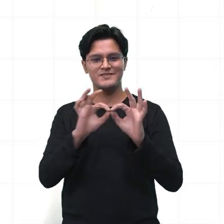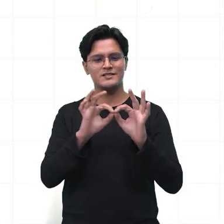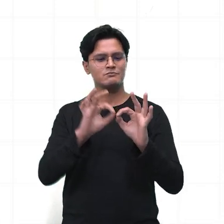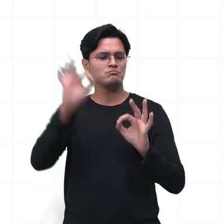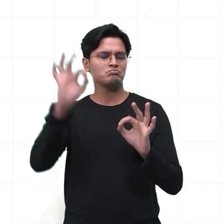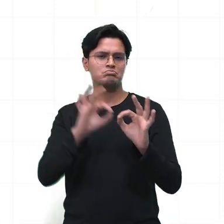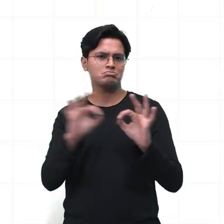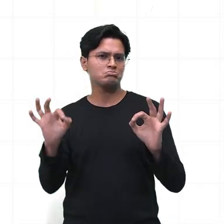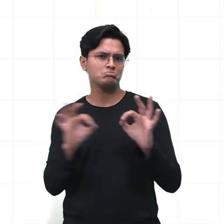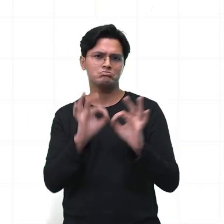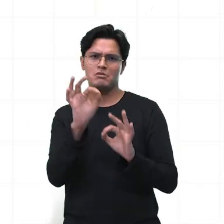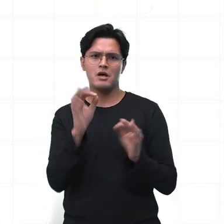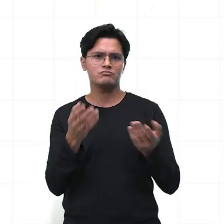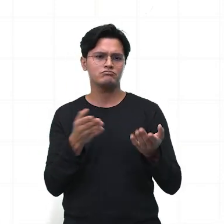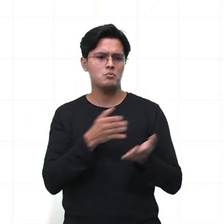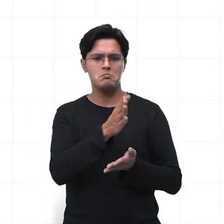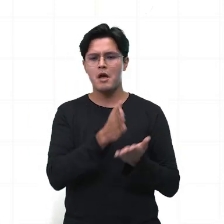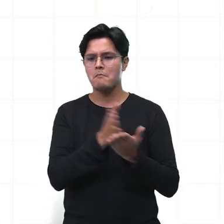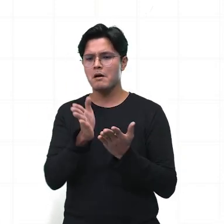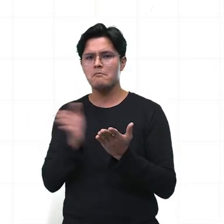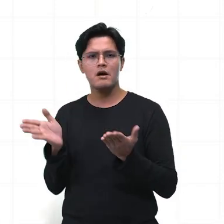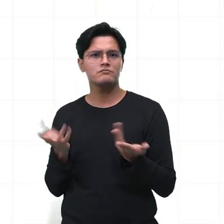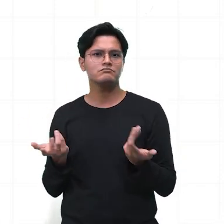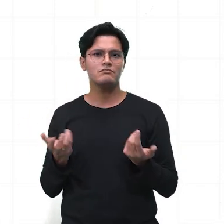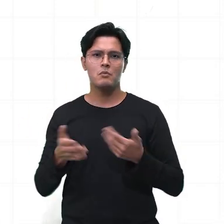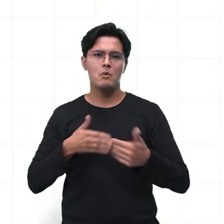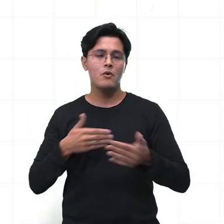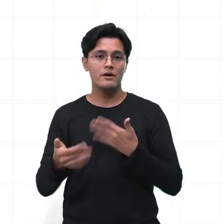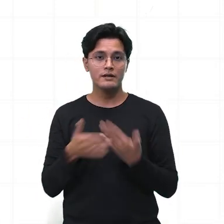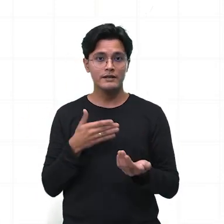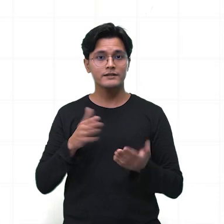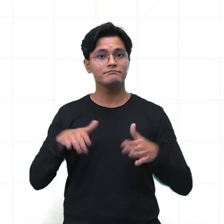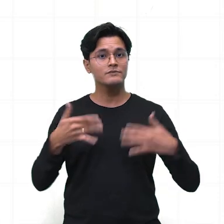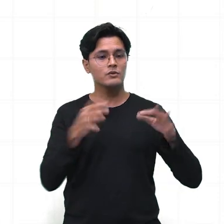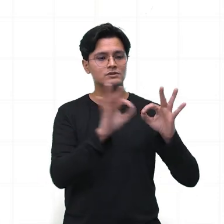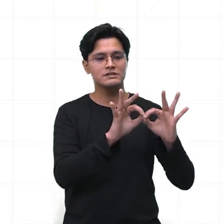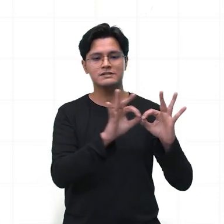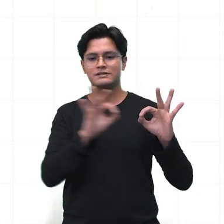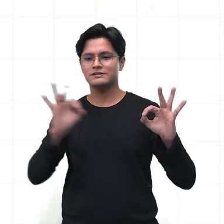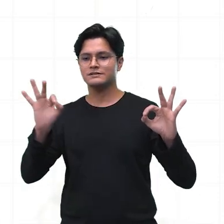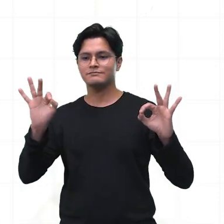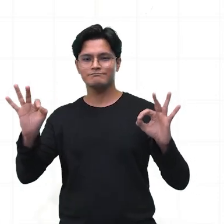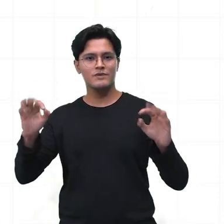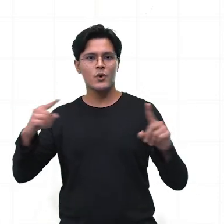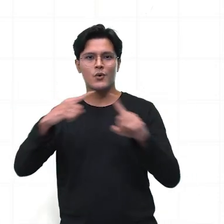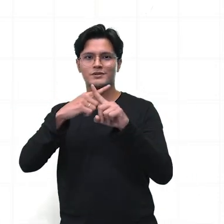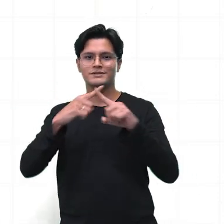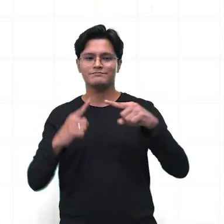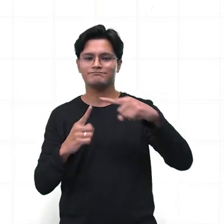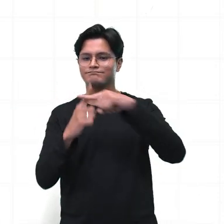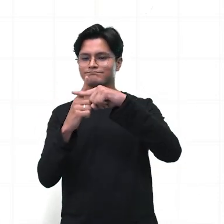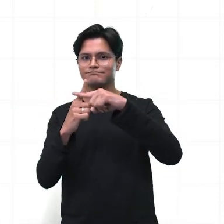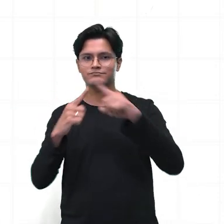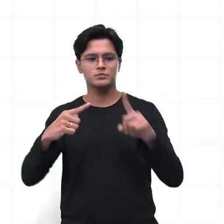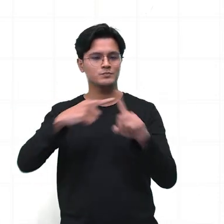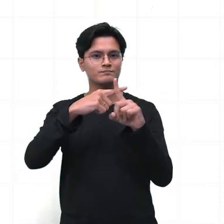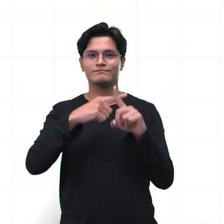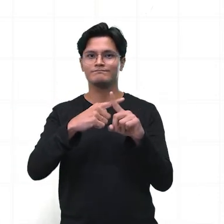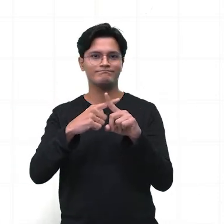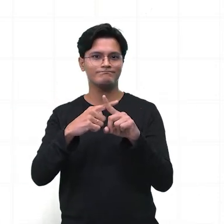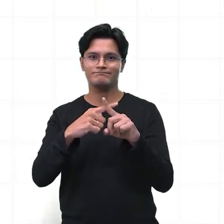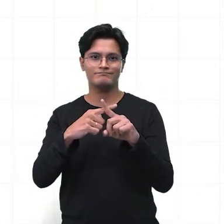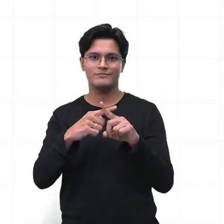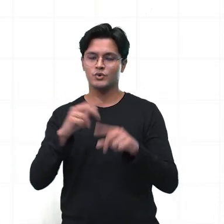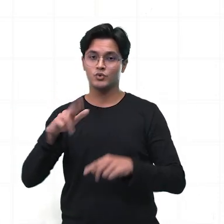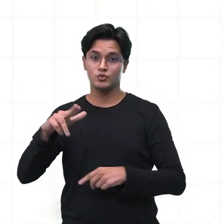para qual direção eu quiser, que esses segmentos de retas, eles não vão se cruzar, eles não irão se cruzar. Mas